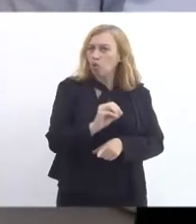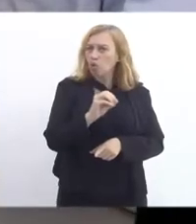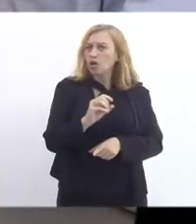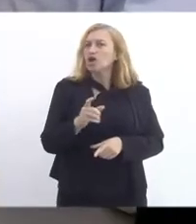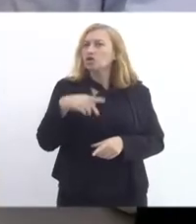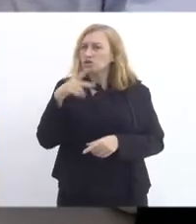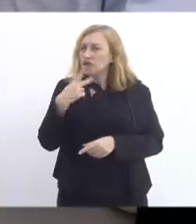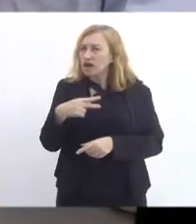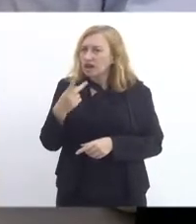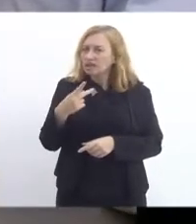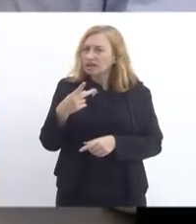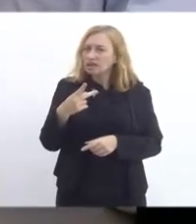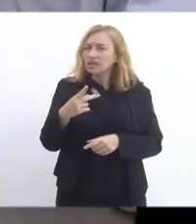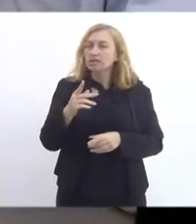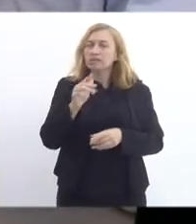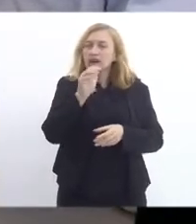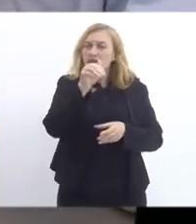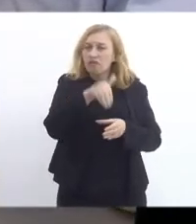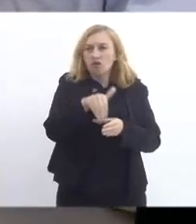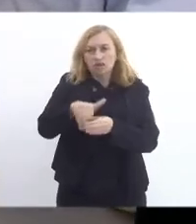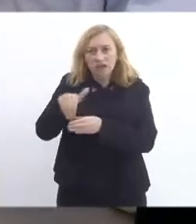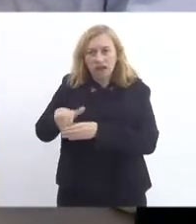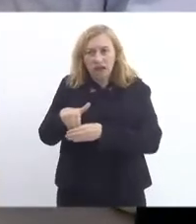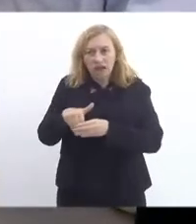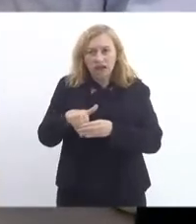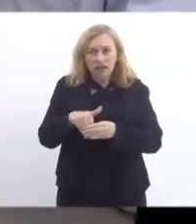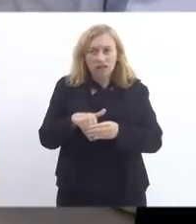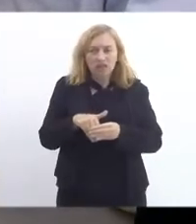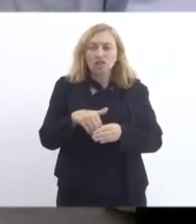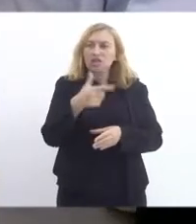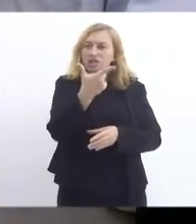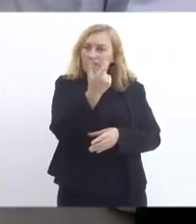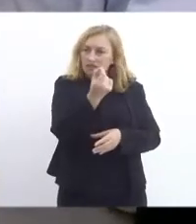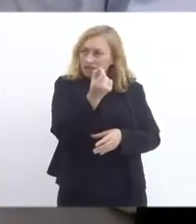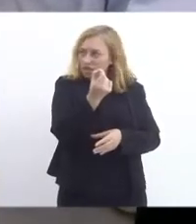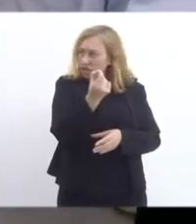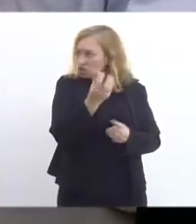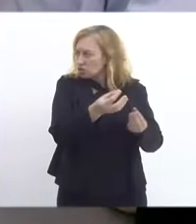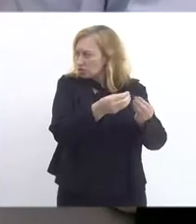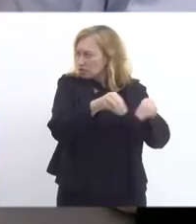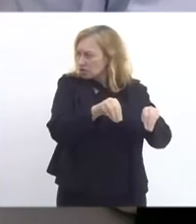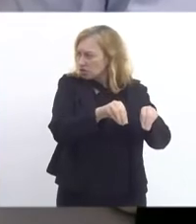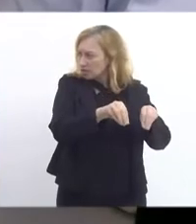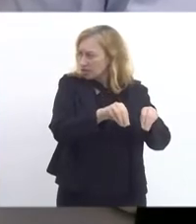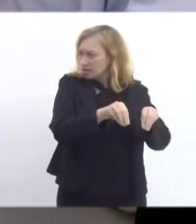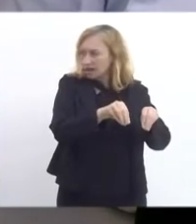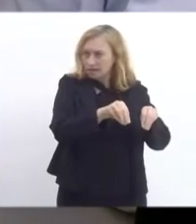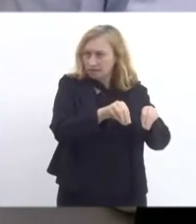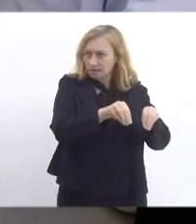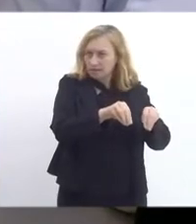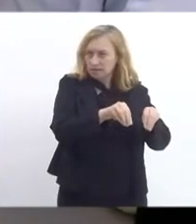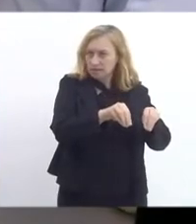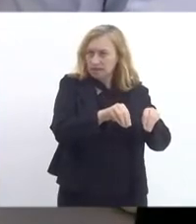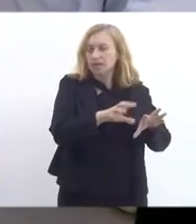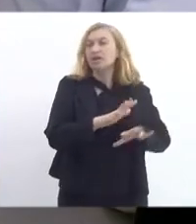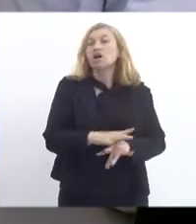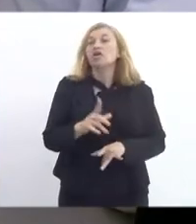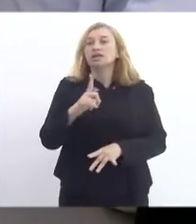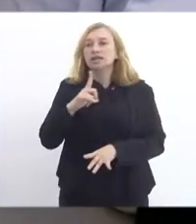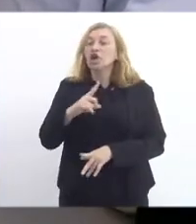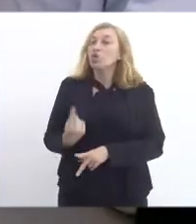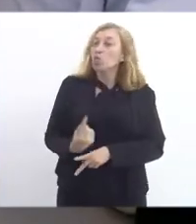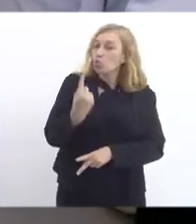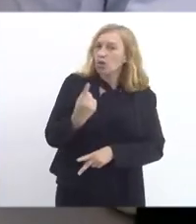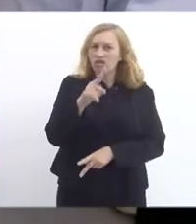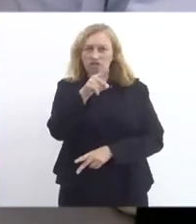dizendo para votar, fazer o seguinte: bom, por exemplo, tem 20 prejudicabilidades. Sim. Digamos que tem uma que